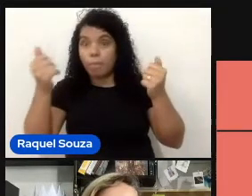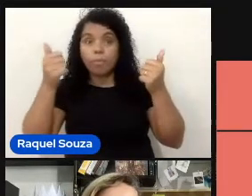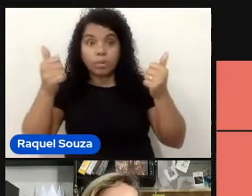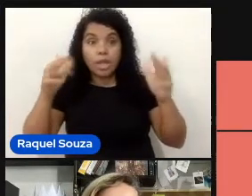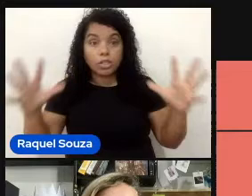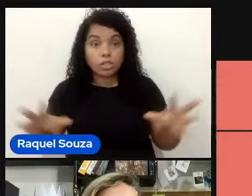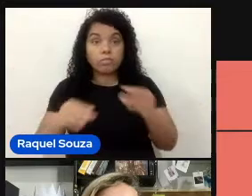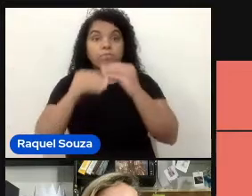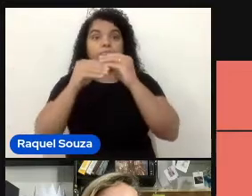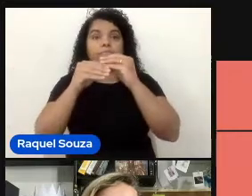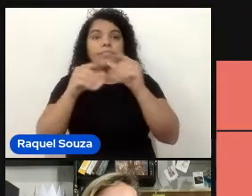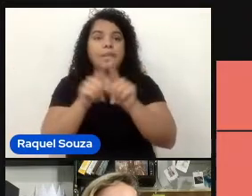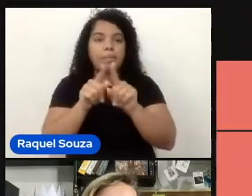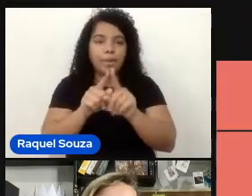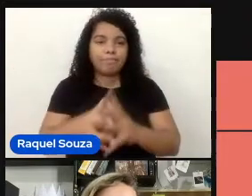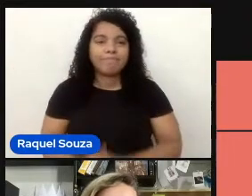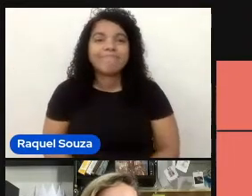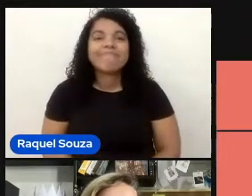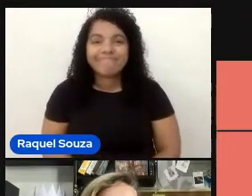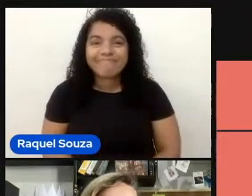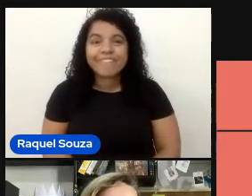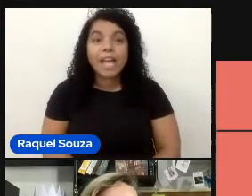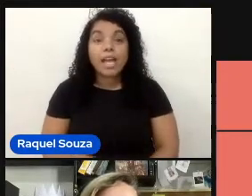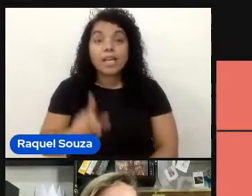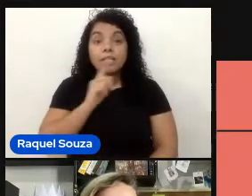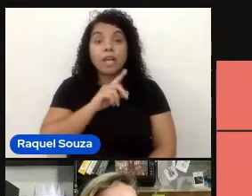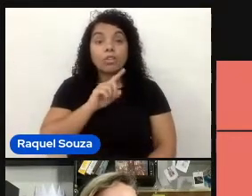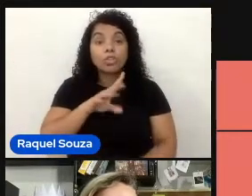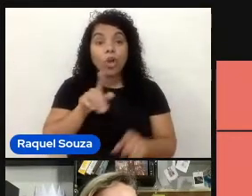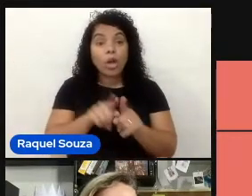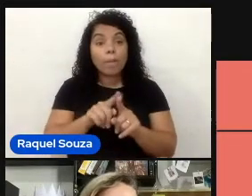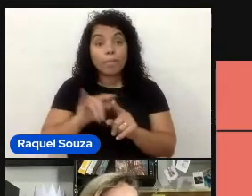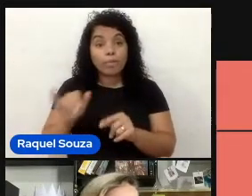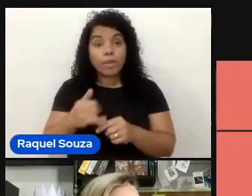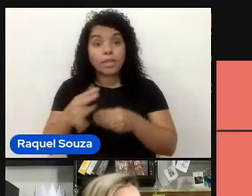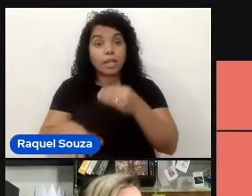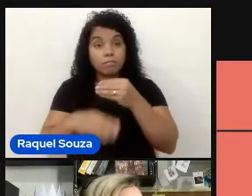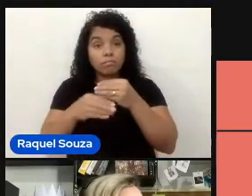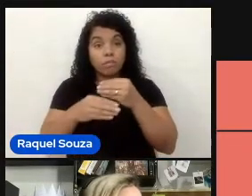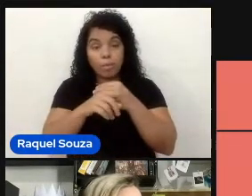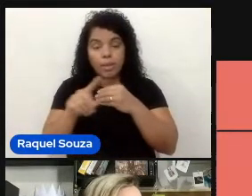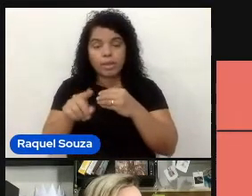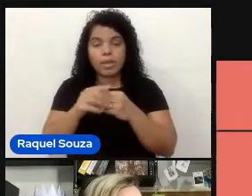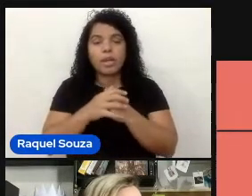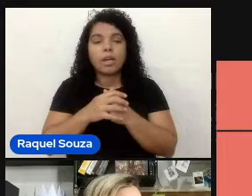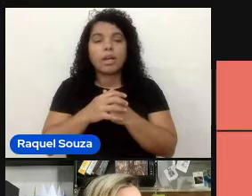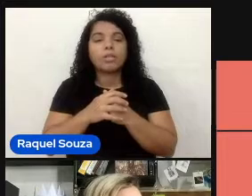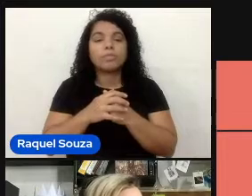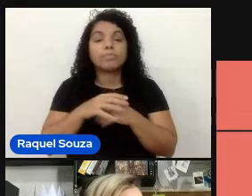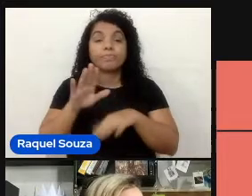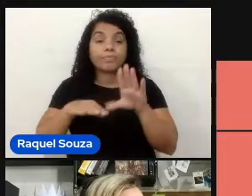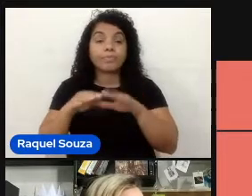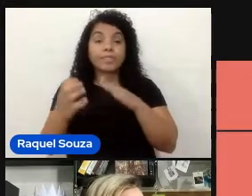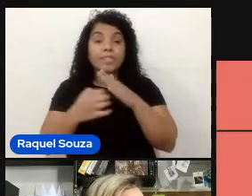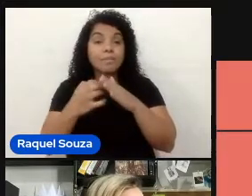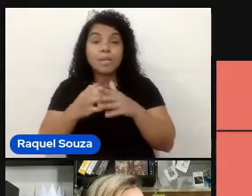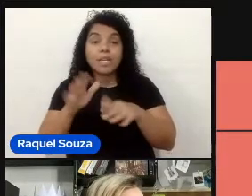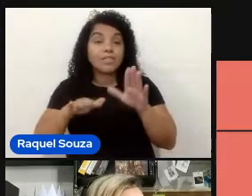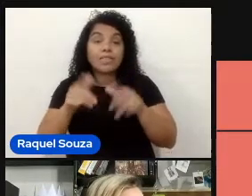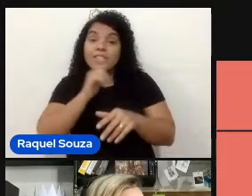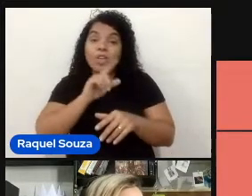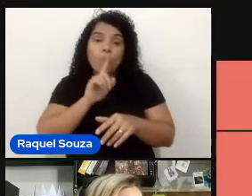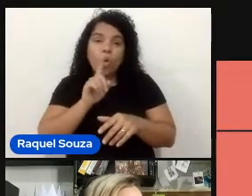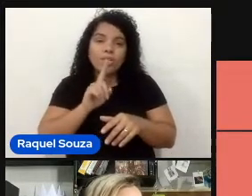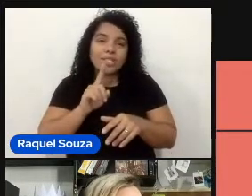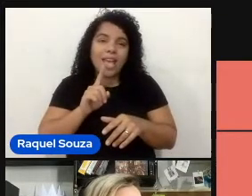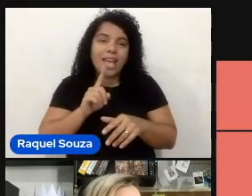tá? E aí, só complementando um pouquinho, talvez nem todas as empresas consigam ter 2 áreas, uma que faça